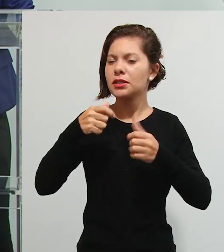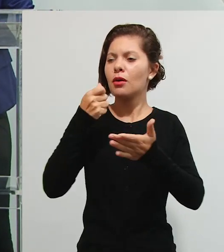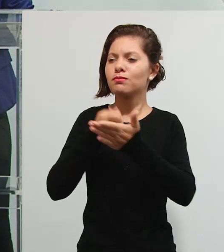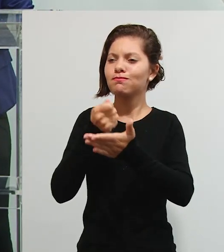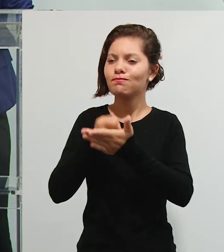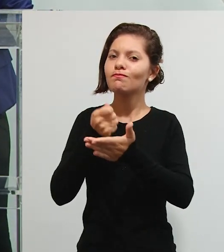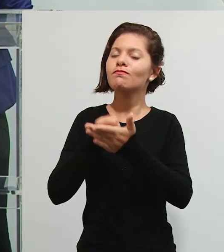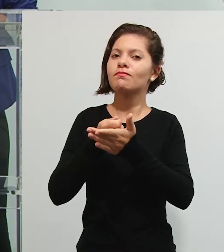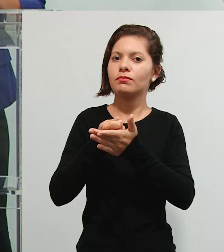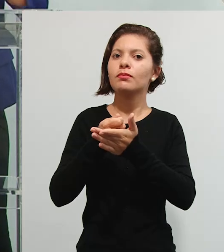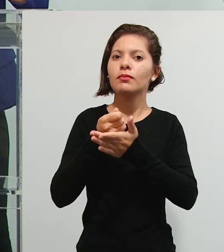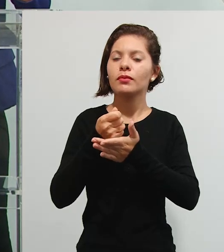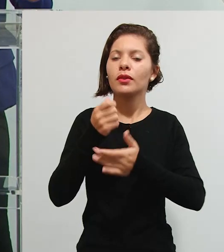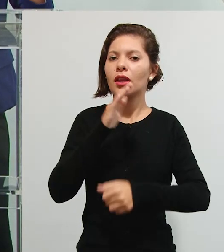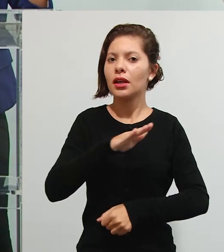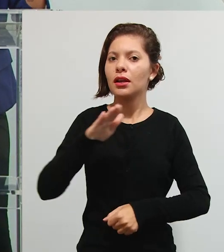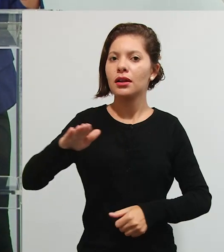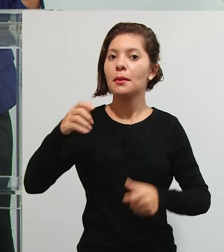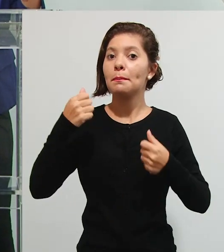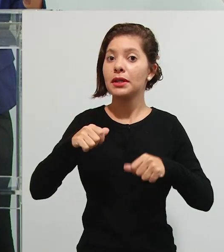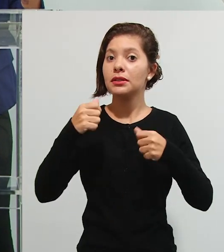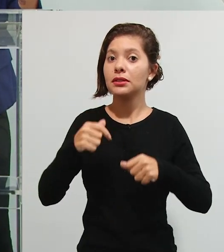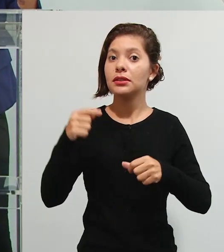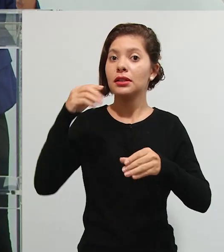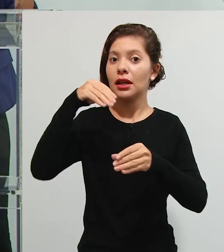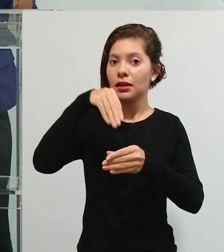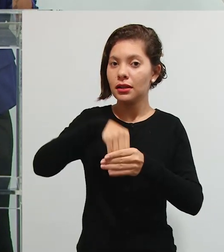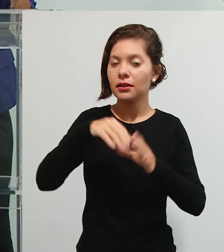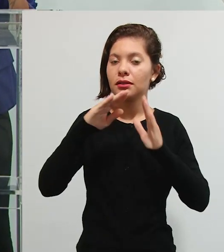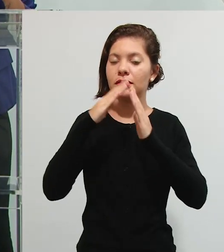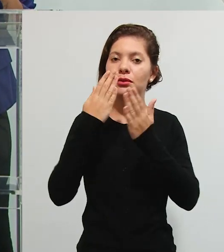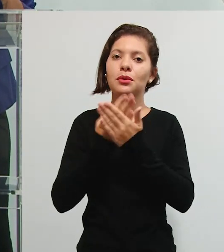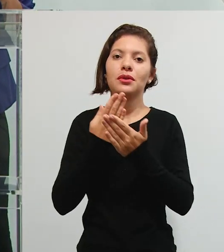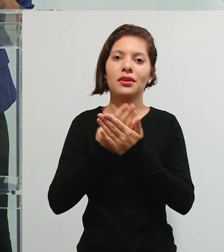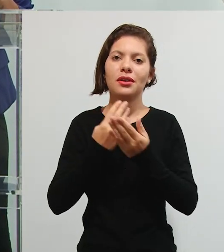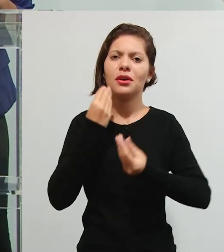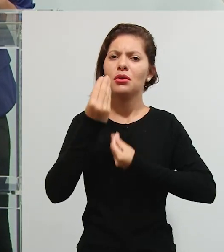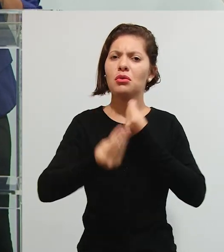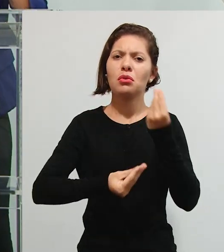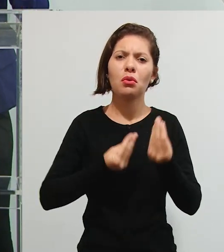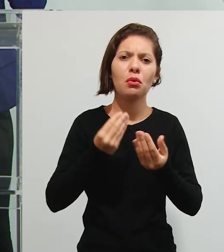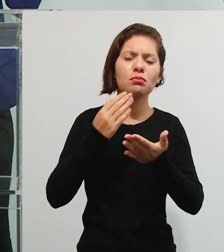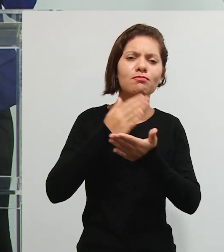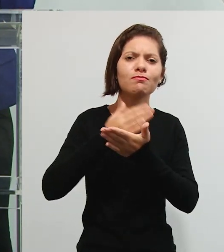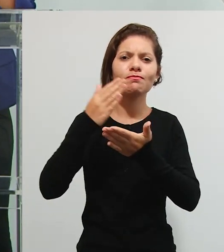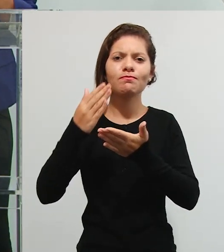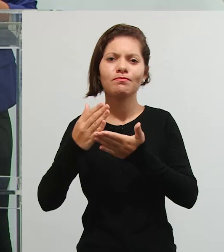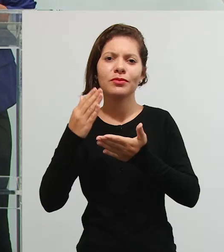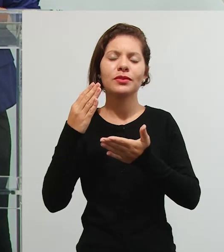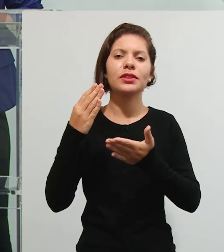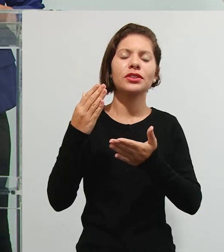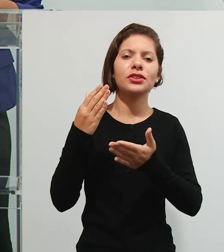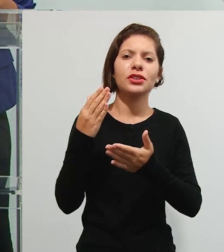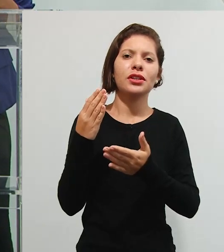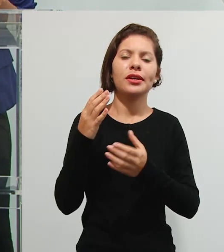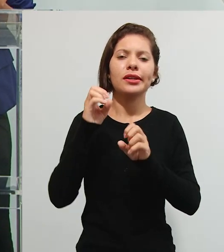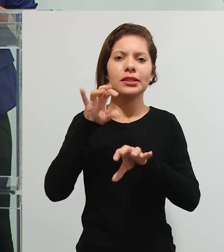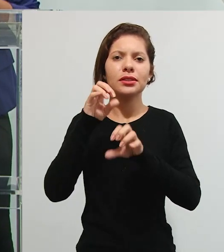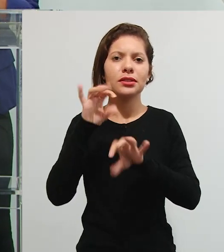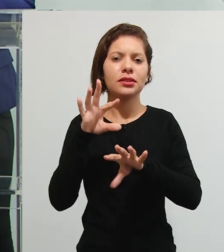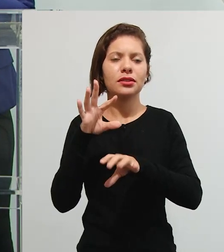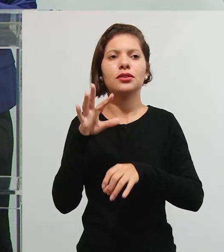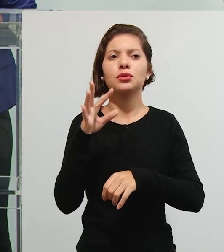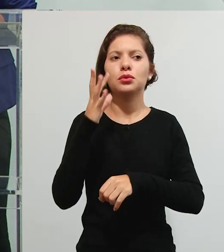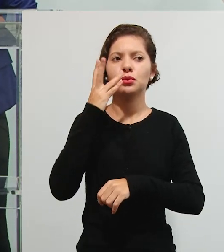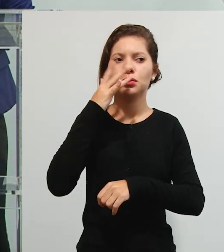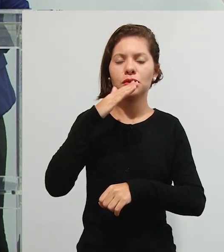na escola, como se divide essa educação entre ensino infantil, ensino fundamental, o ensino médio